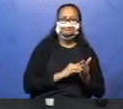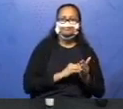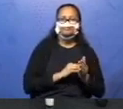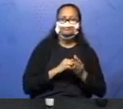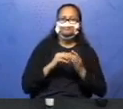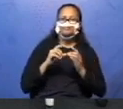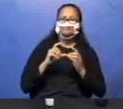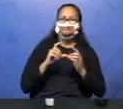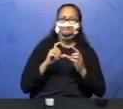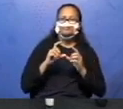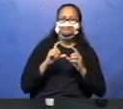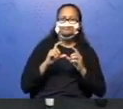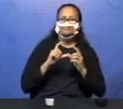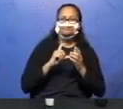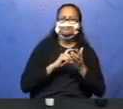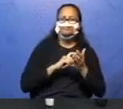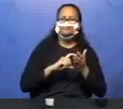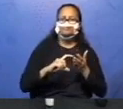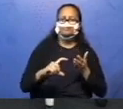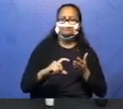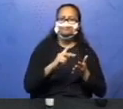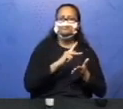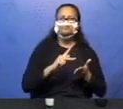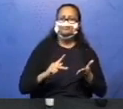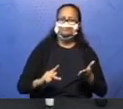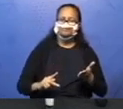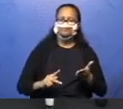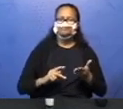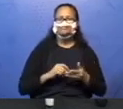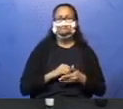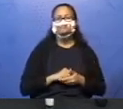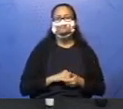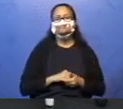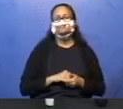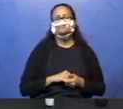poema da Cecília Meirelles.